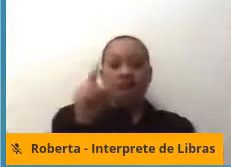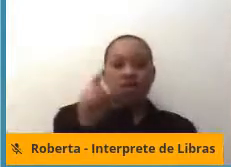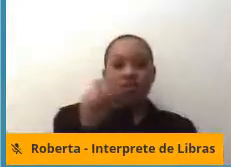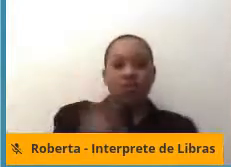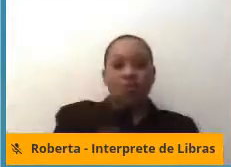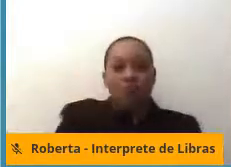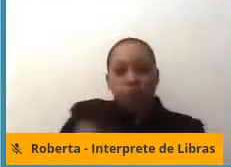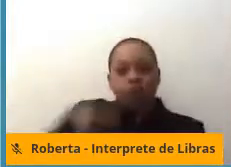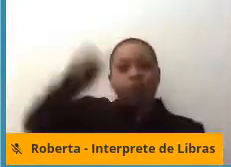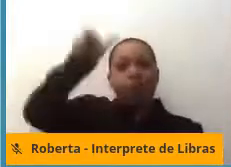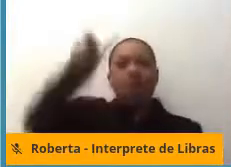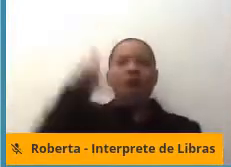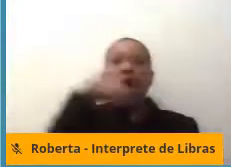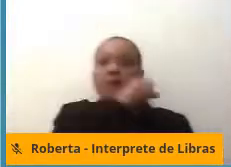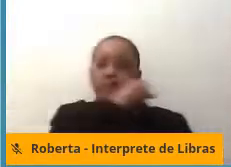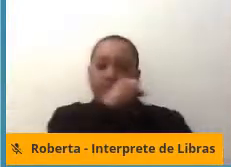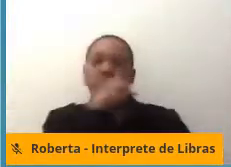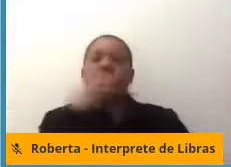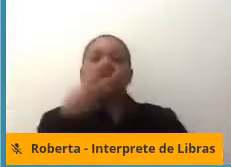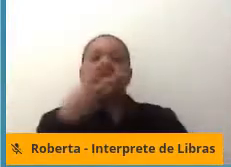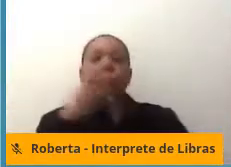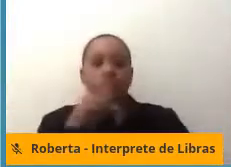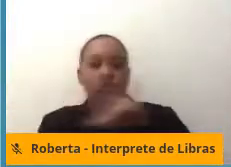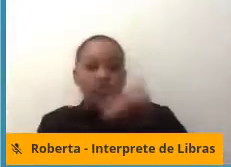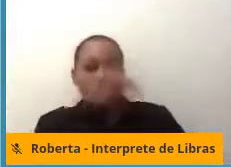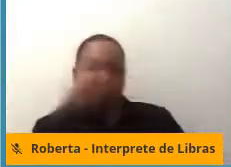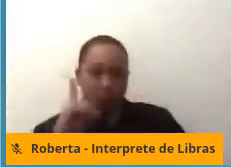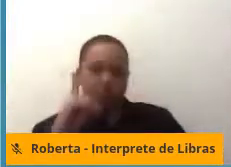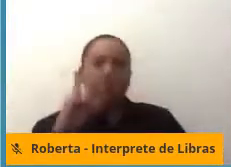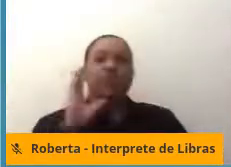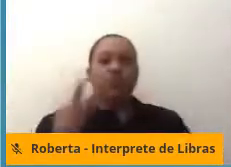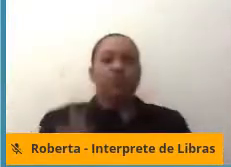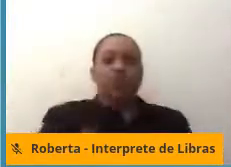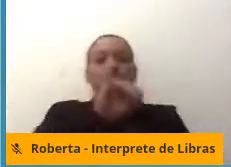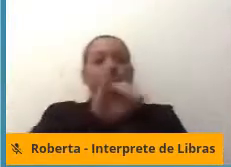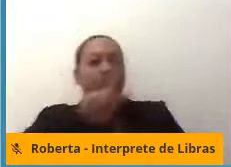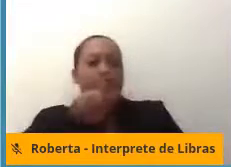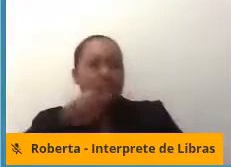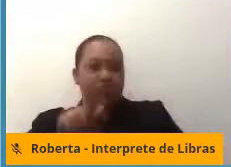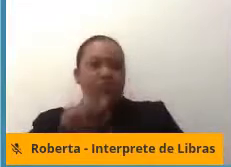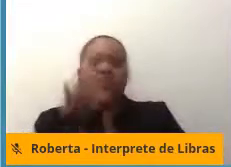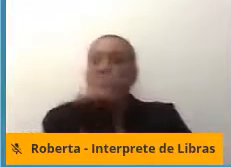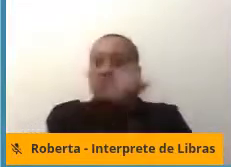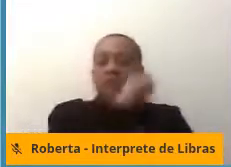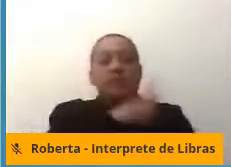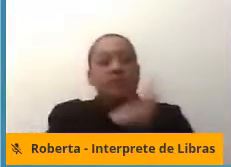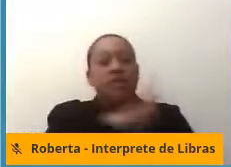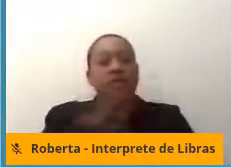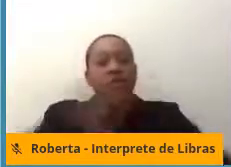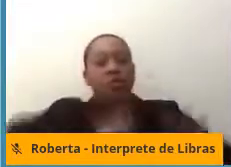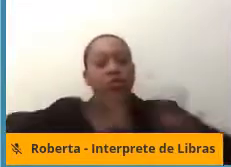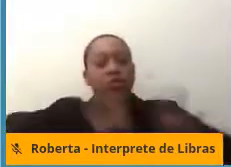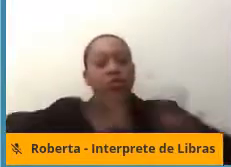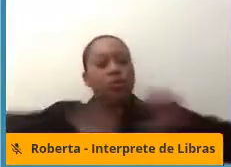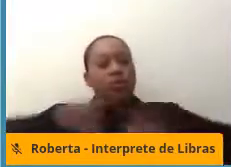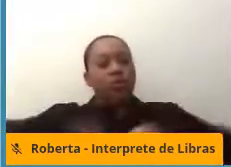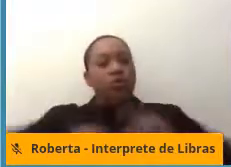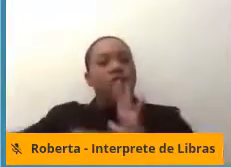é que vem aparecer o IgG, mostrando que tem uma infecção prévia, ok?